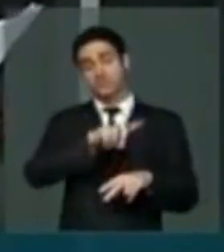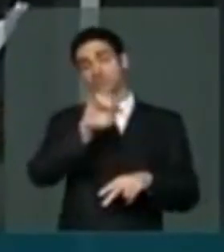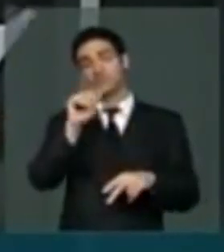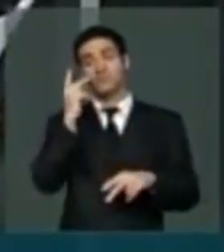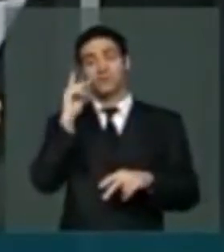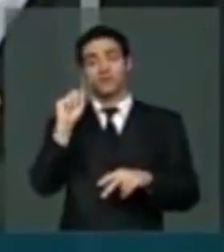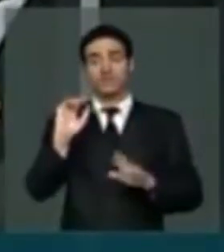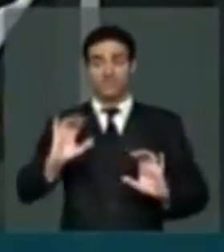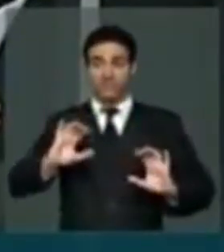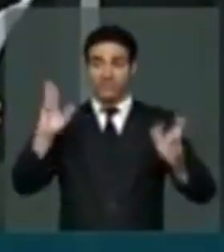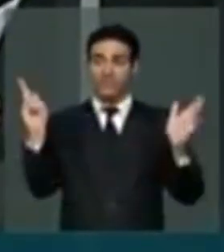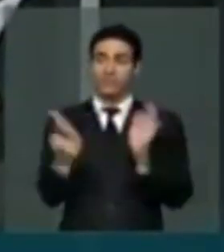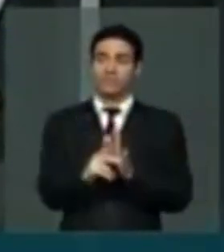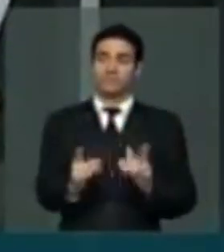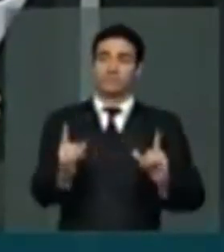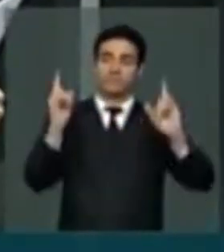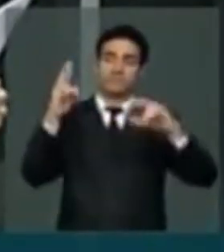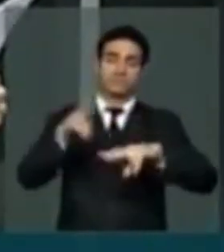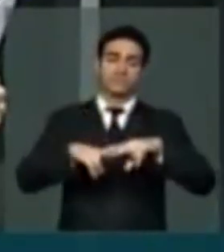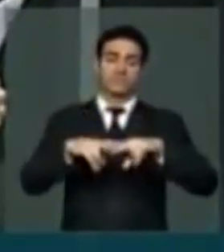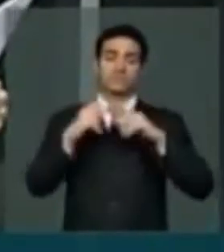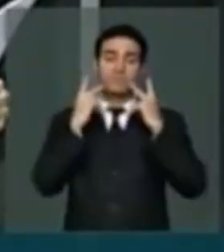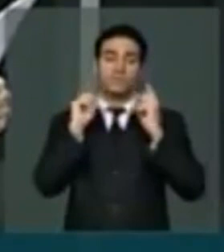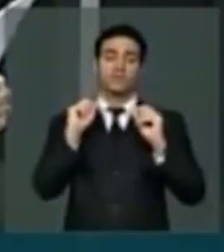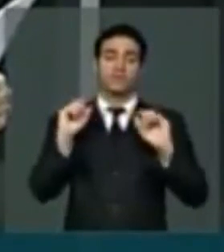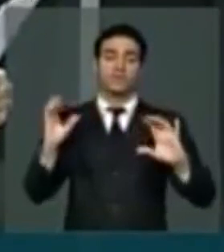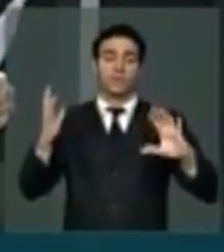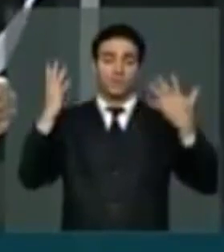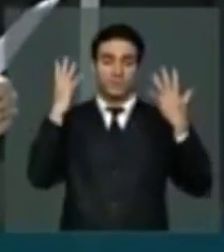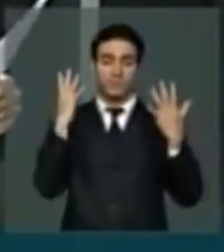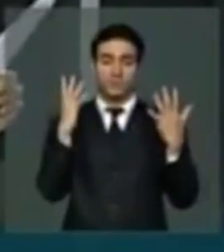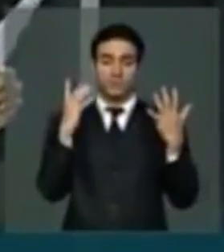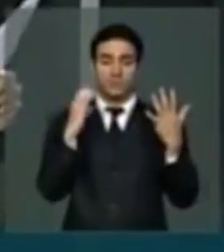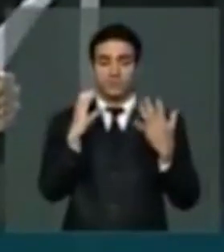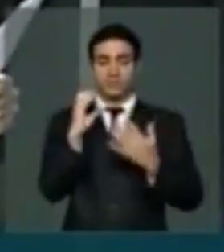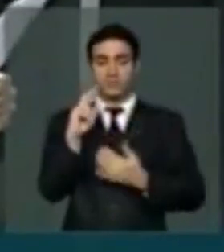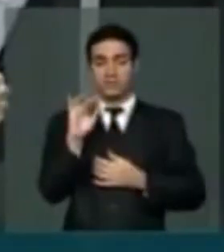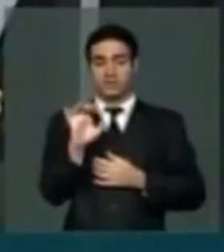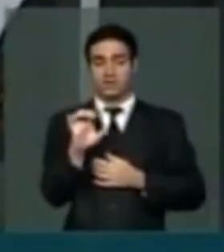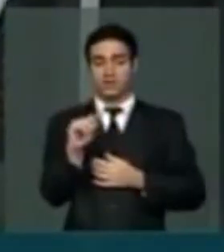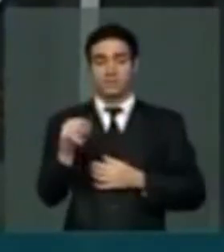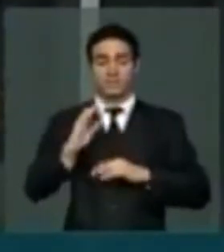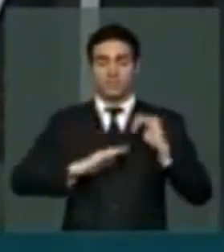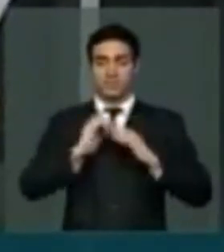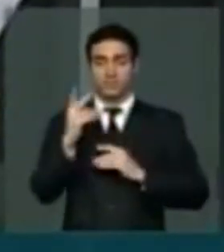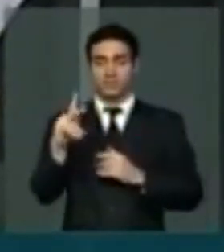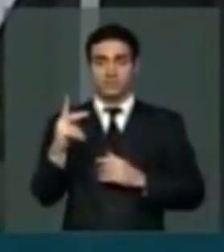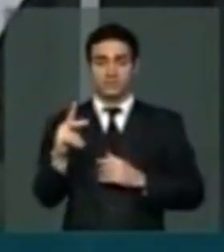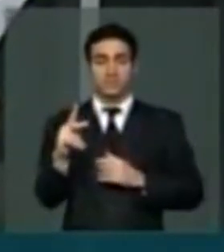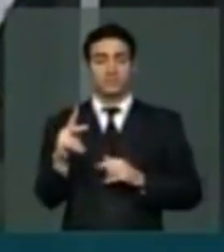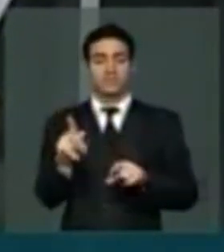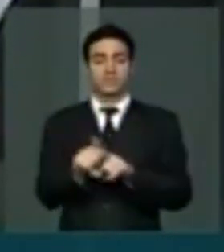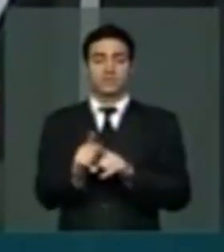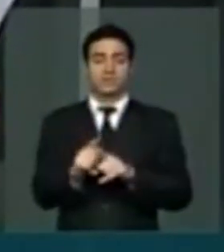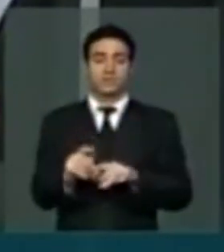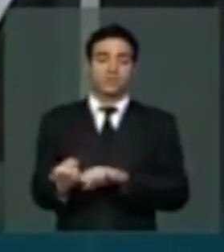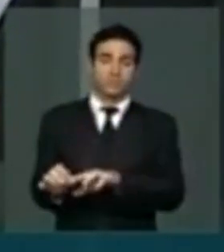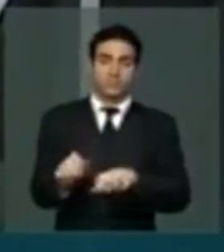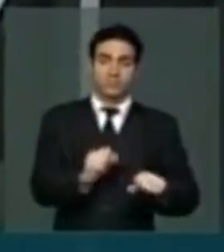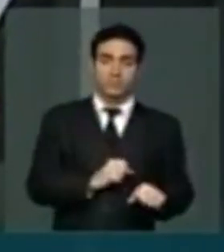que haja uma festa nos presídios, para que comemorem os crimes praticados por ele ao longo de sua atividade, como